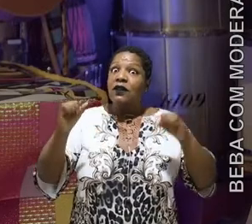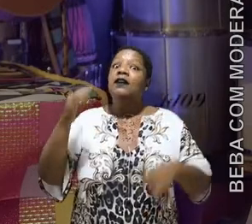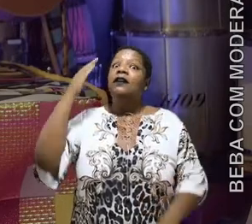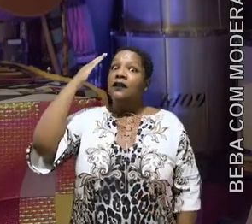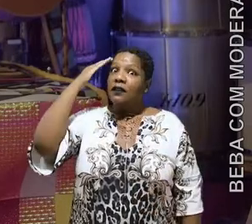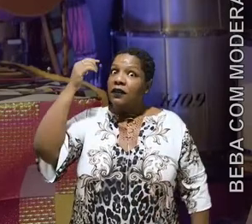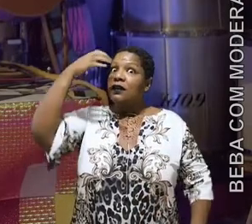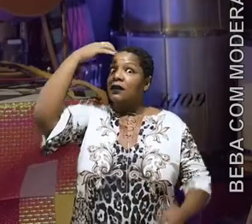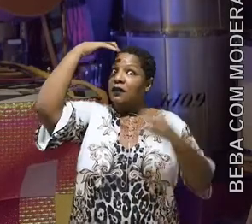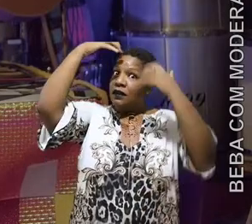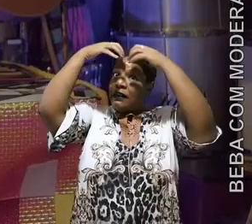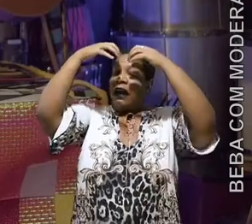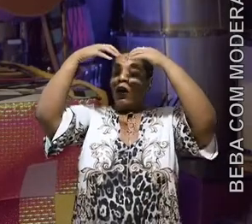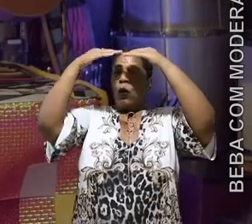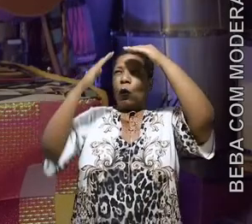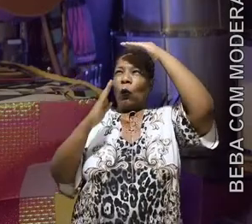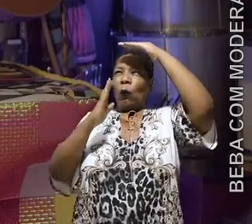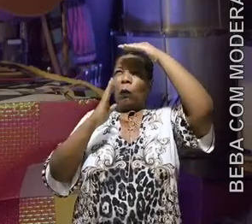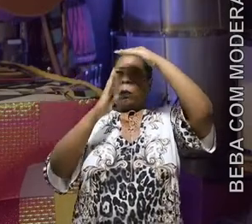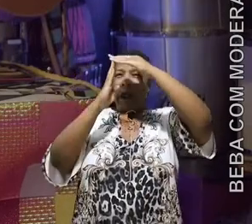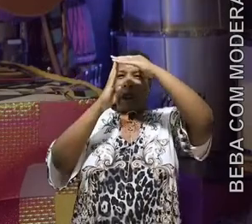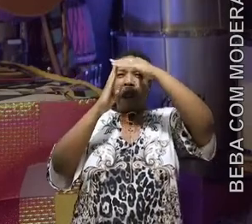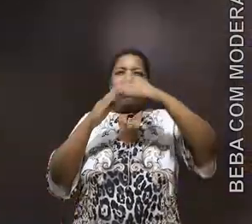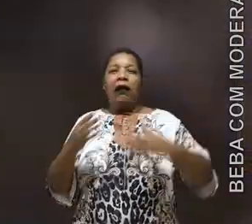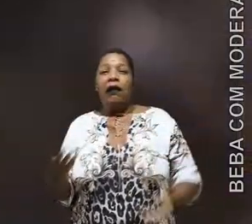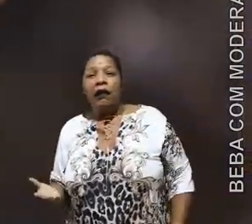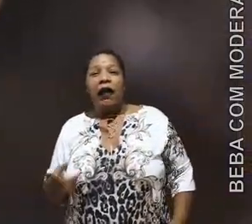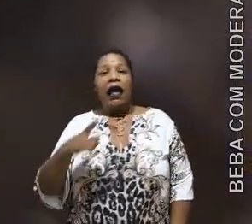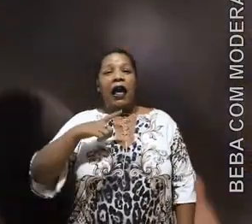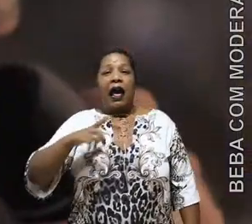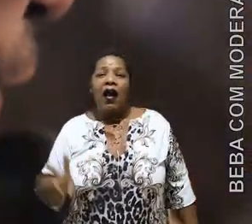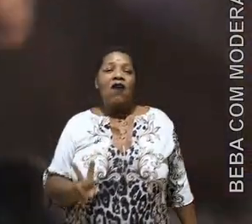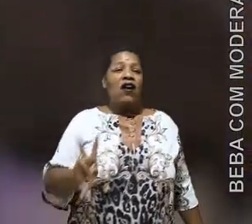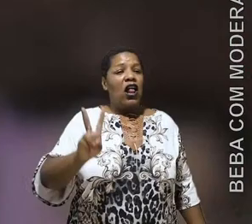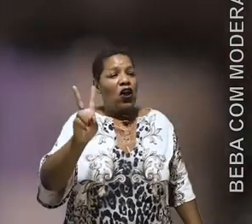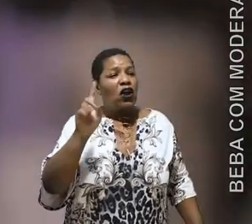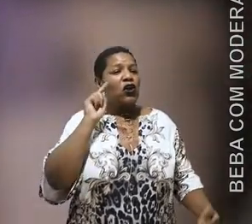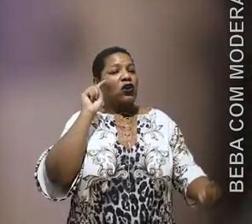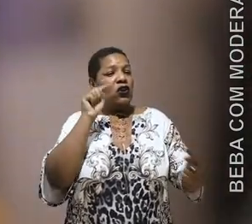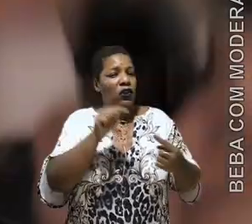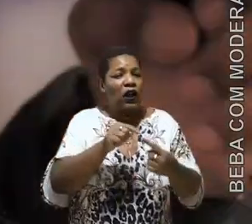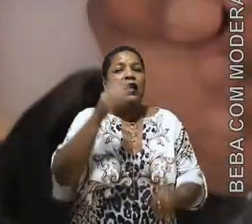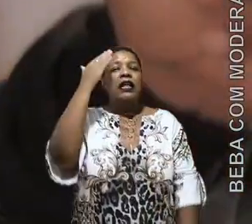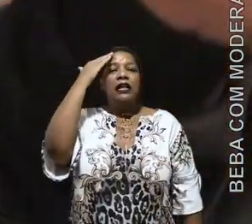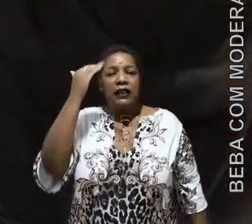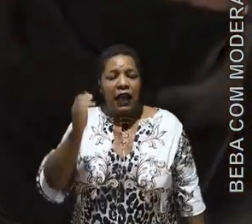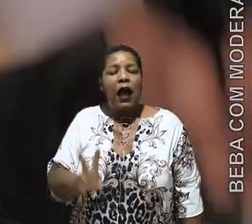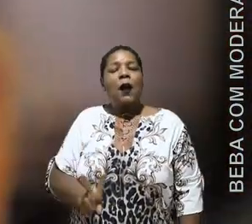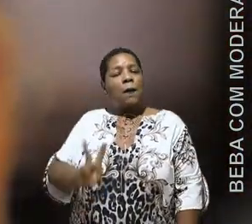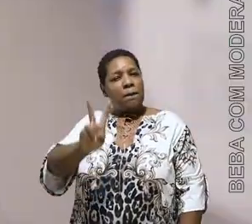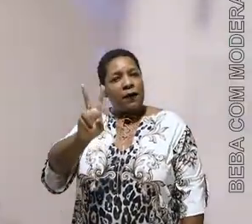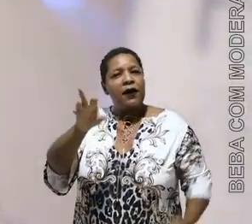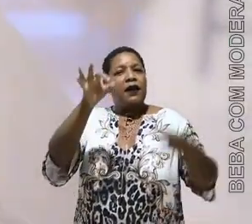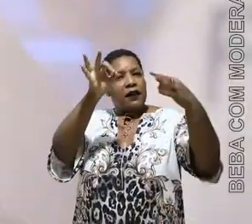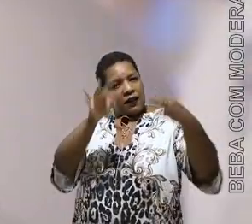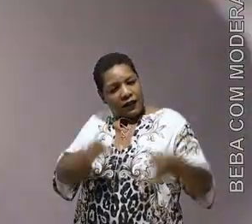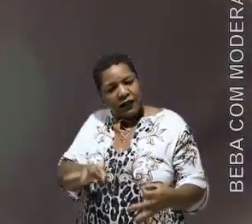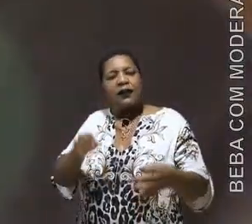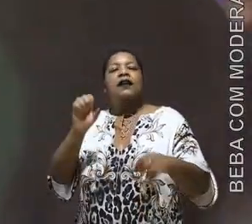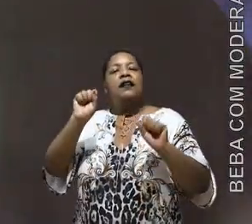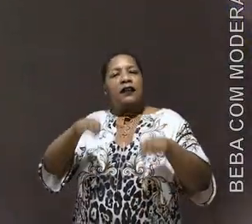informação nós indica o cérebro tomado por limitação de valorizar a visão sabe o